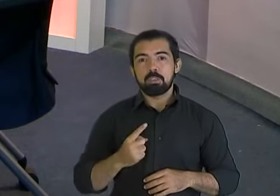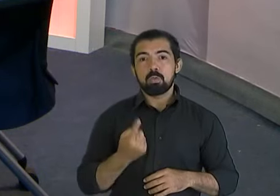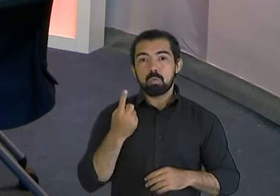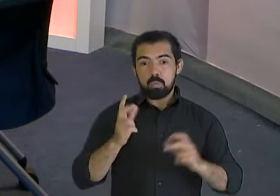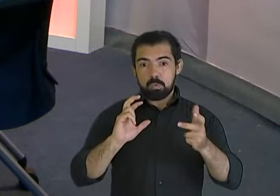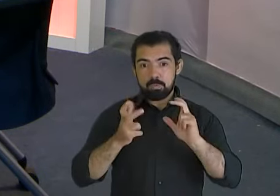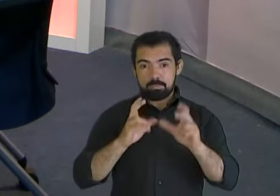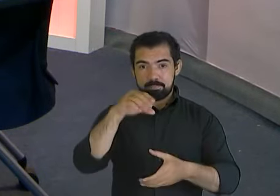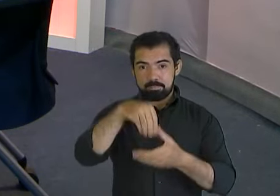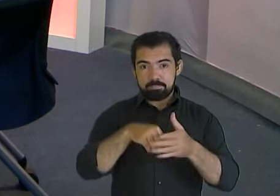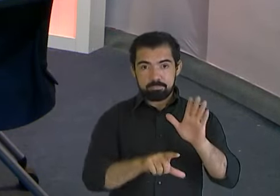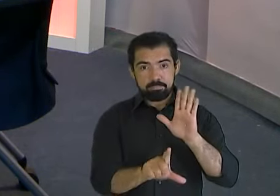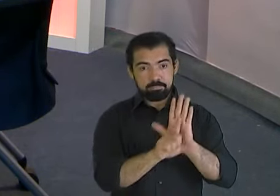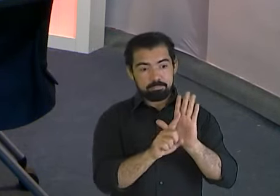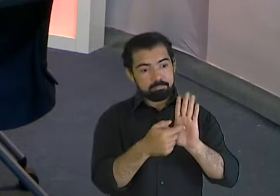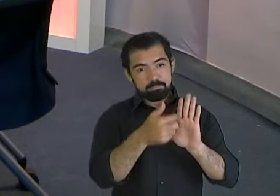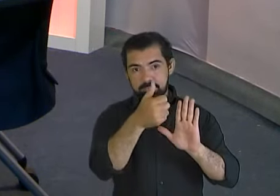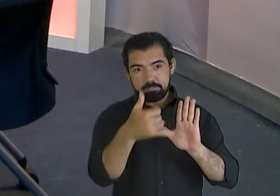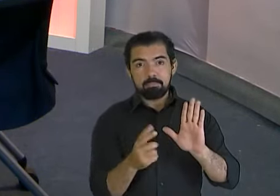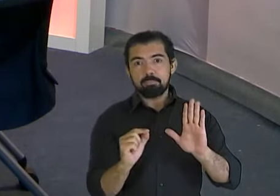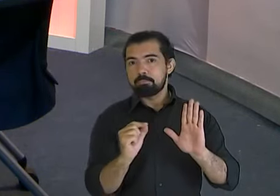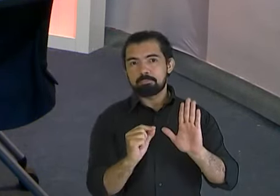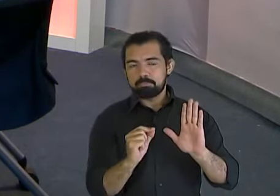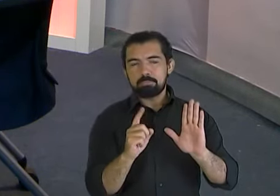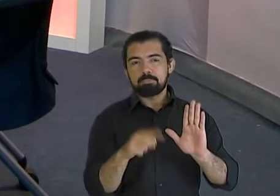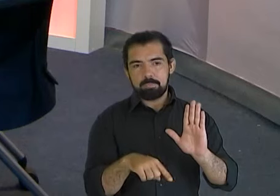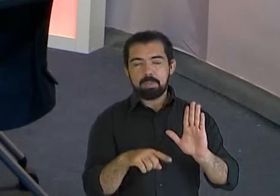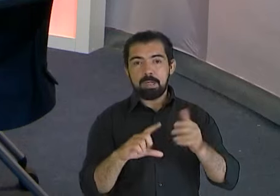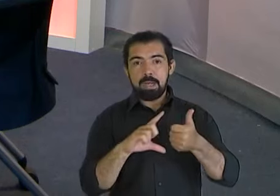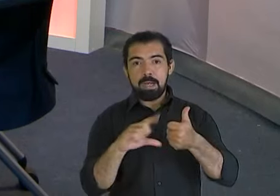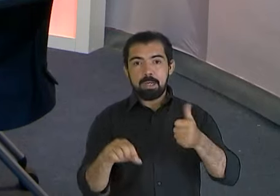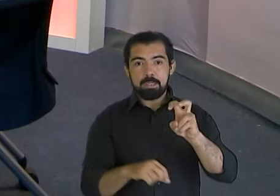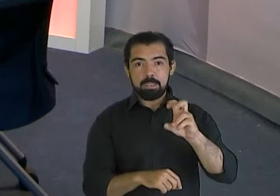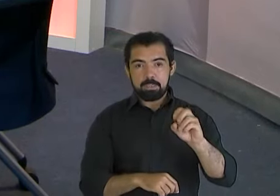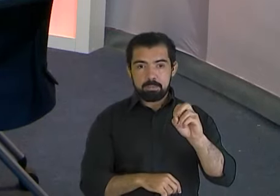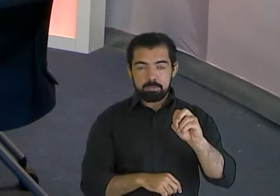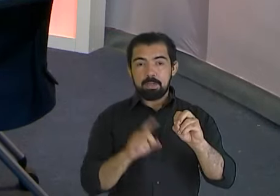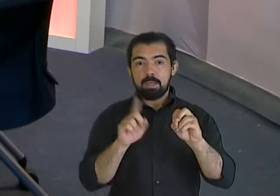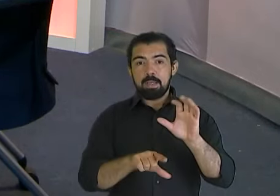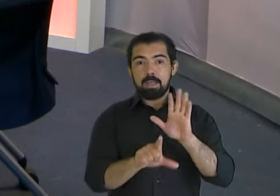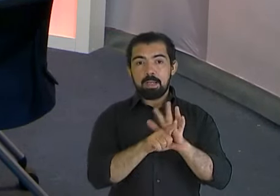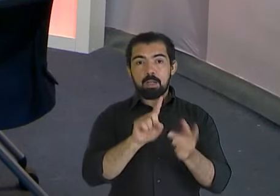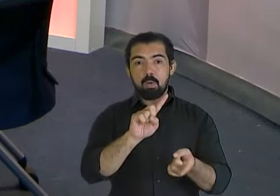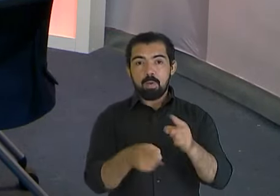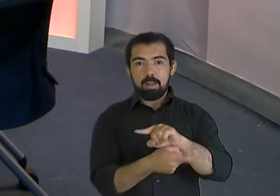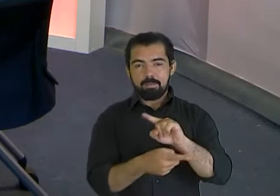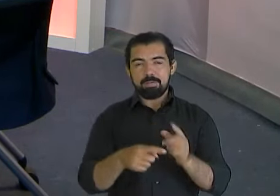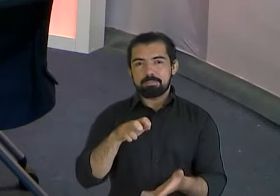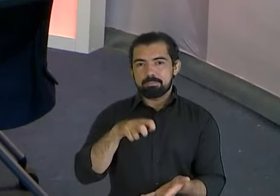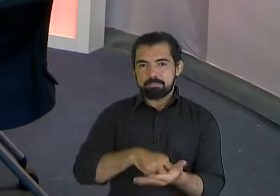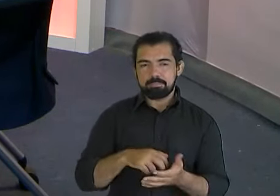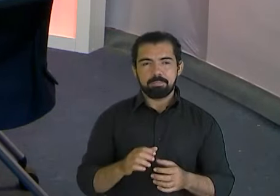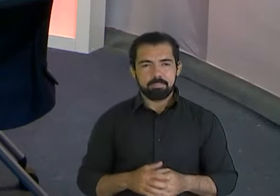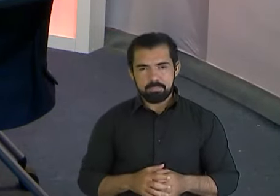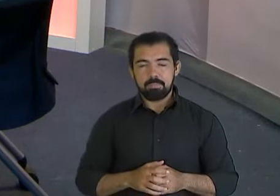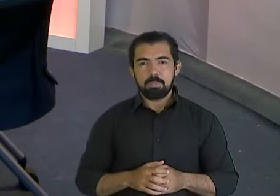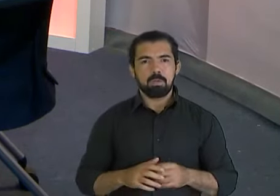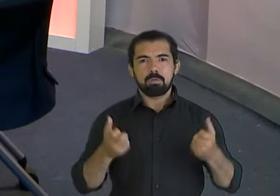dispositivo que nós temos a respeito da questão seria o artigo 50 da Lei de Contravenções Penais, que tipifica